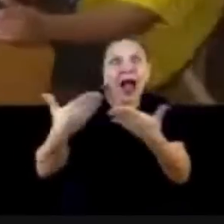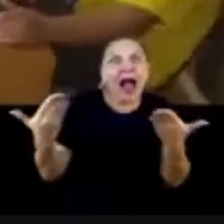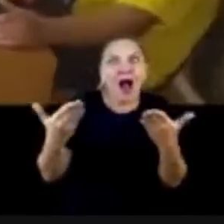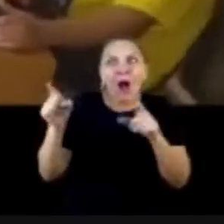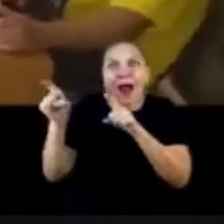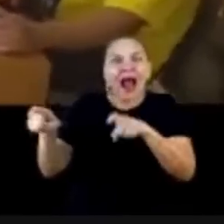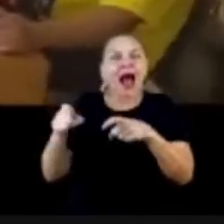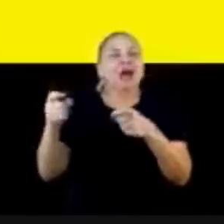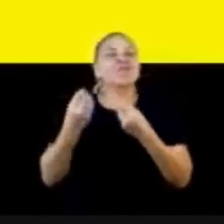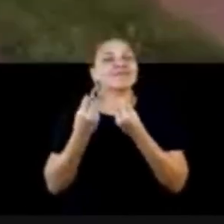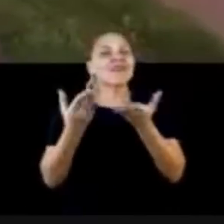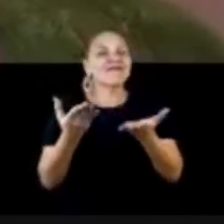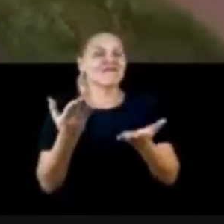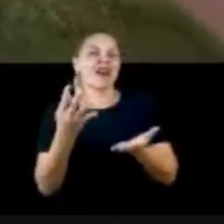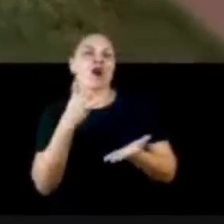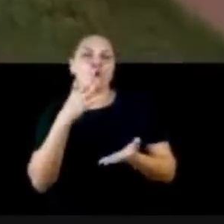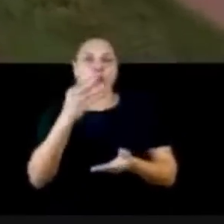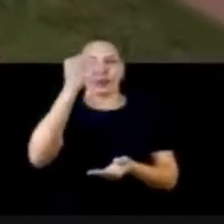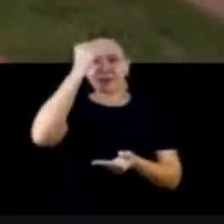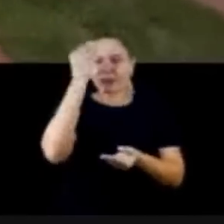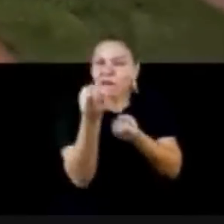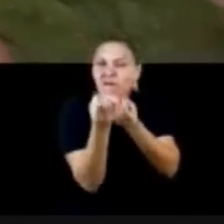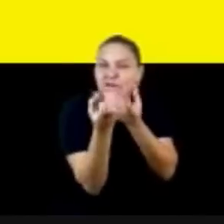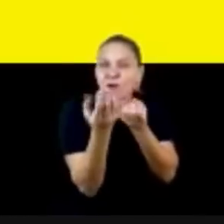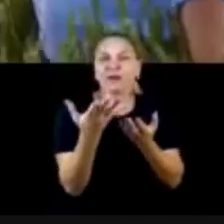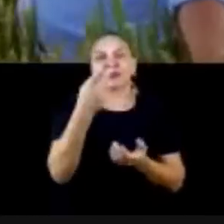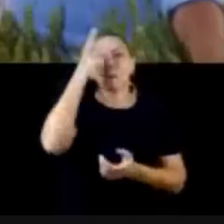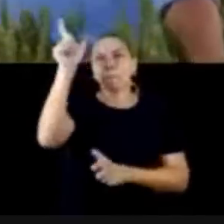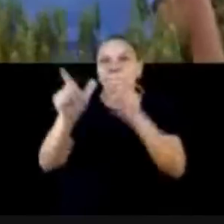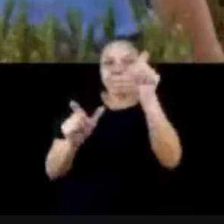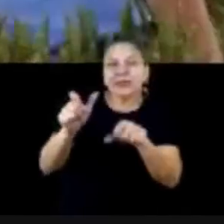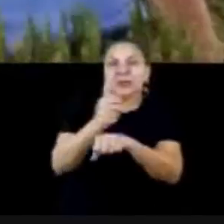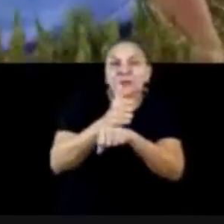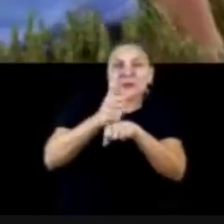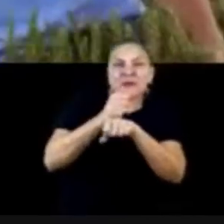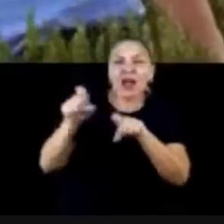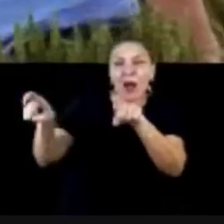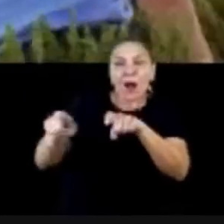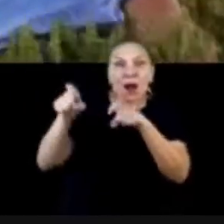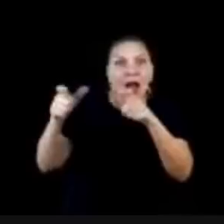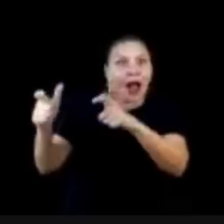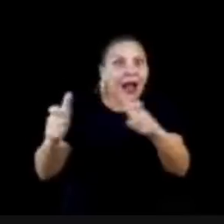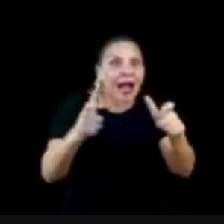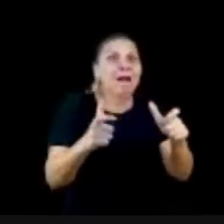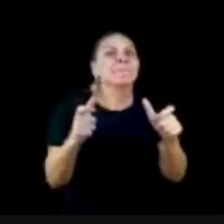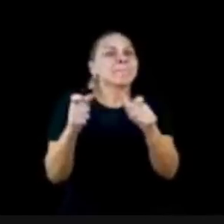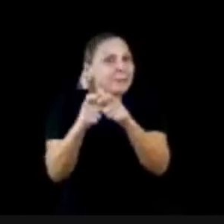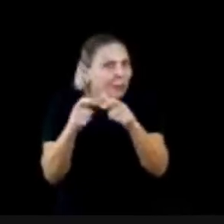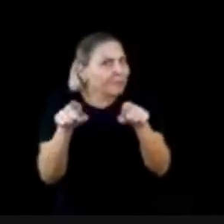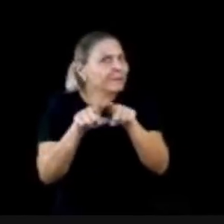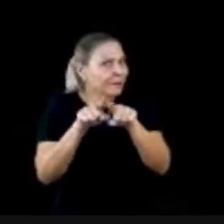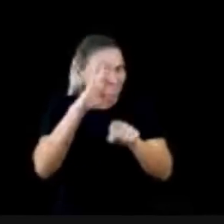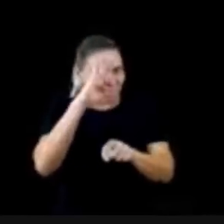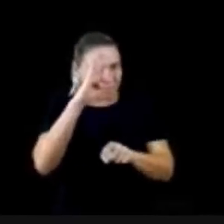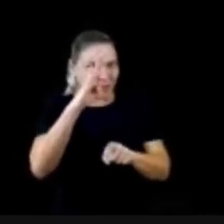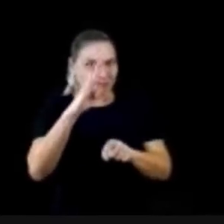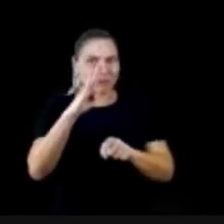os tempos, levará informação e conhecimento ao homem do campo, principalmente aos pequenos